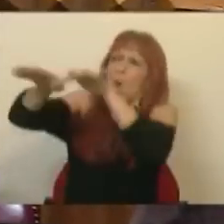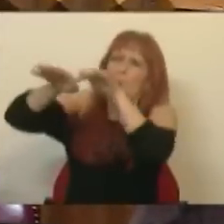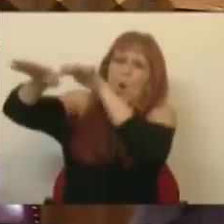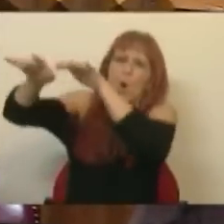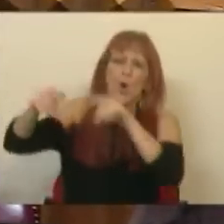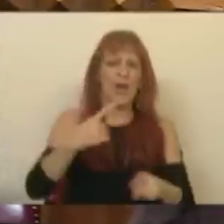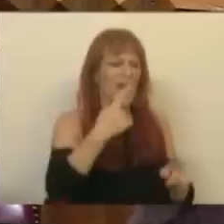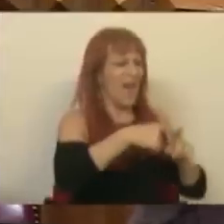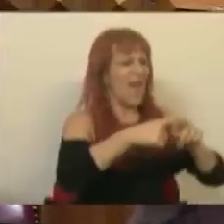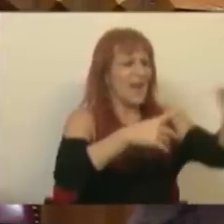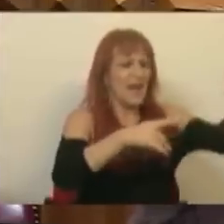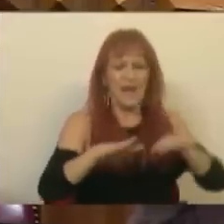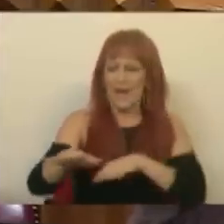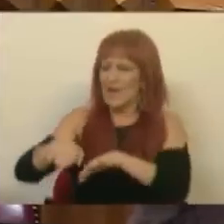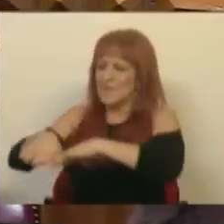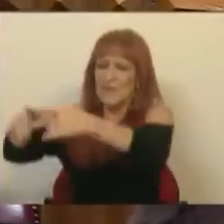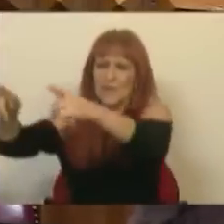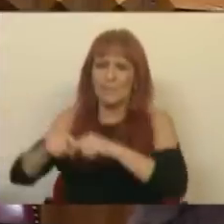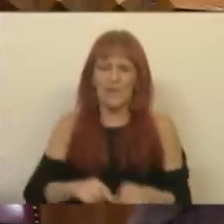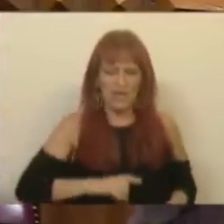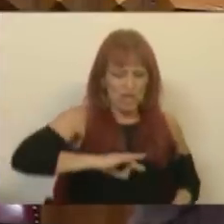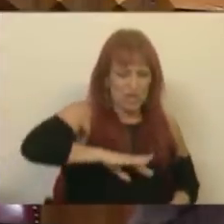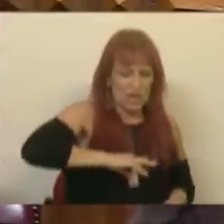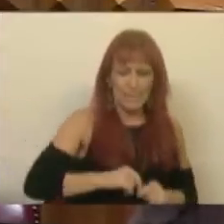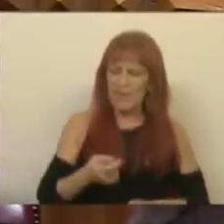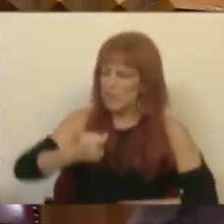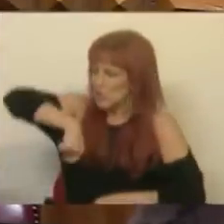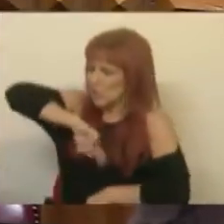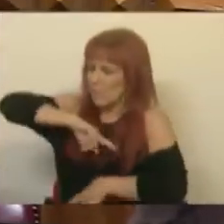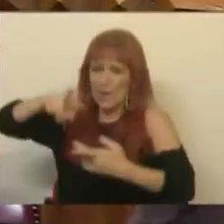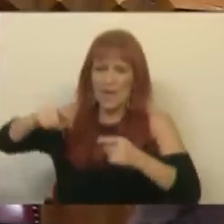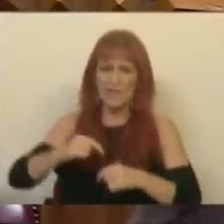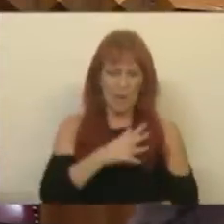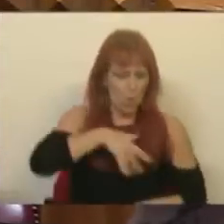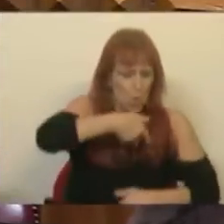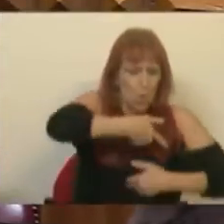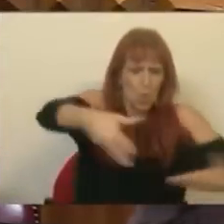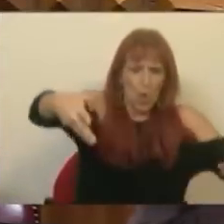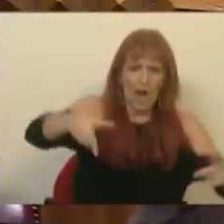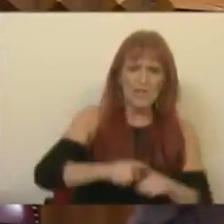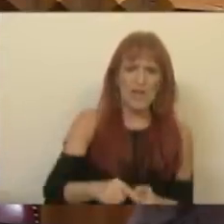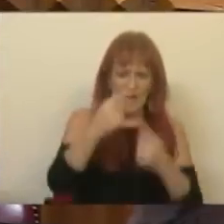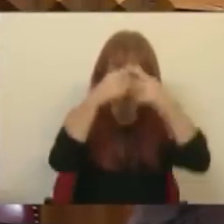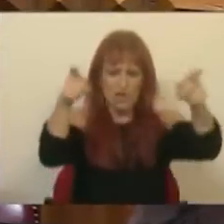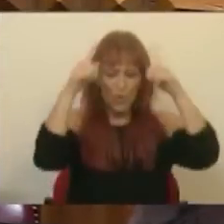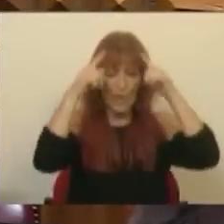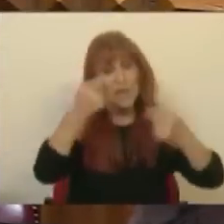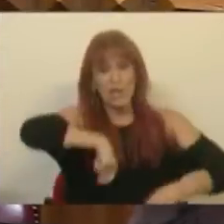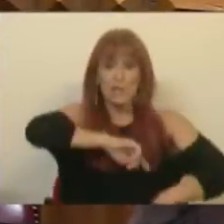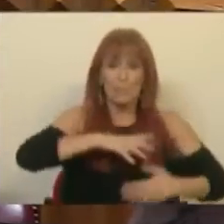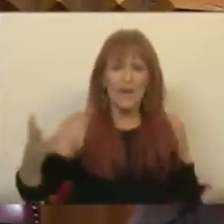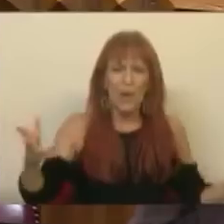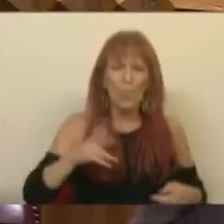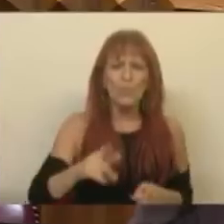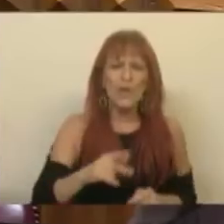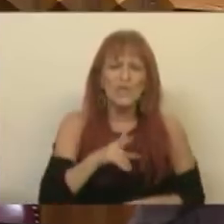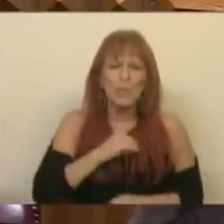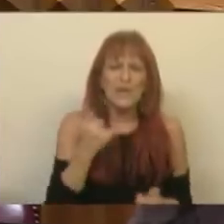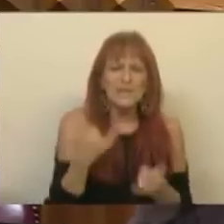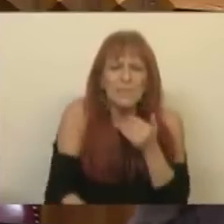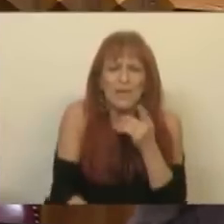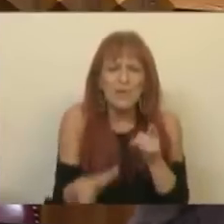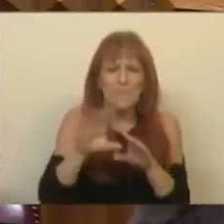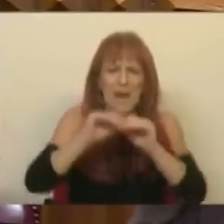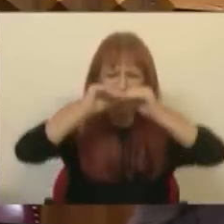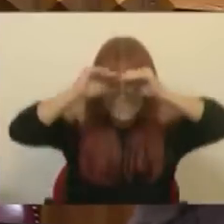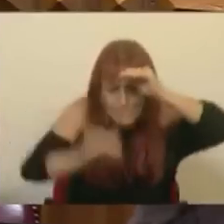a Grécia a Itália chip Espanha a Croácia a jeováquia Espanha Portugal tem um prémio de risco